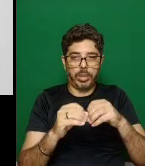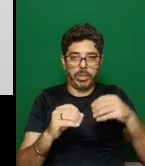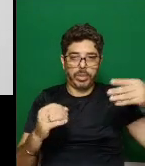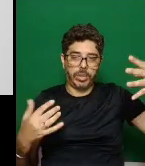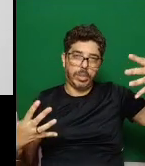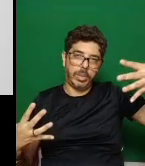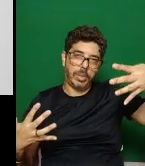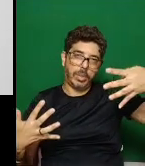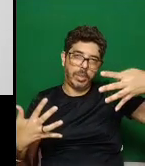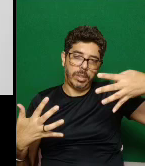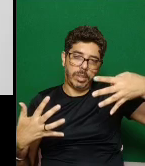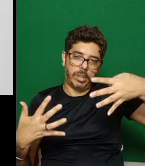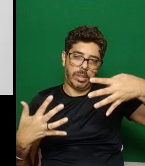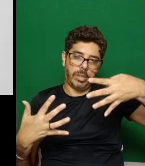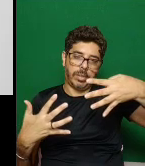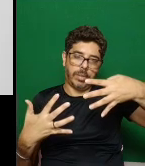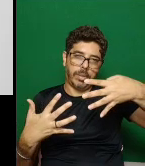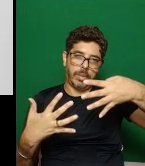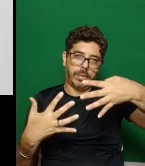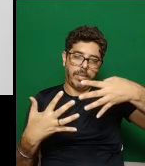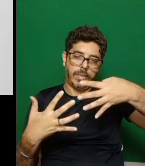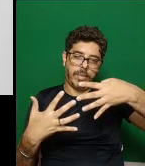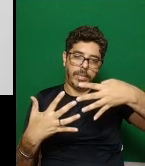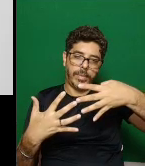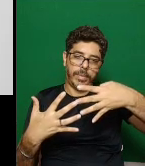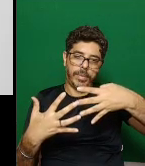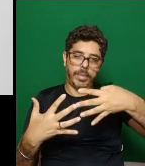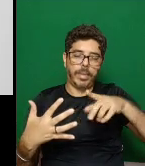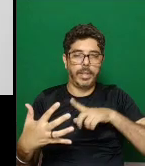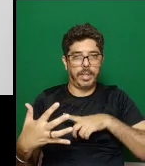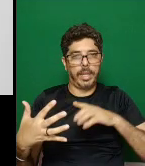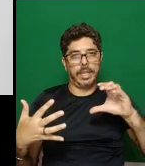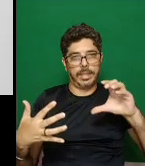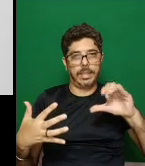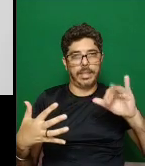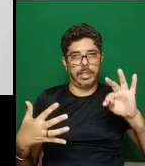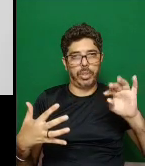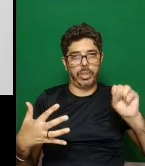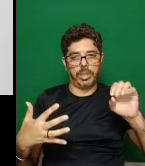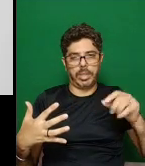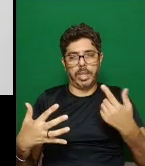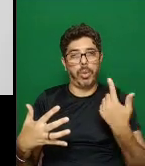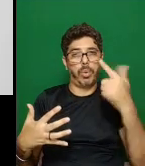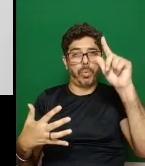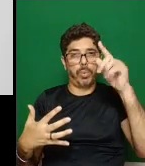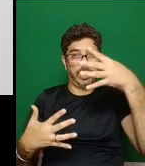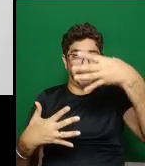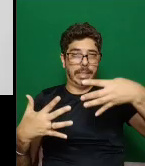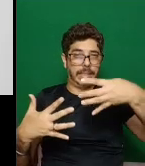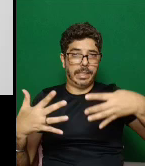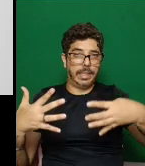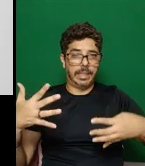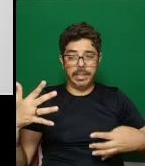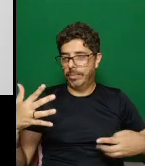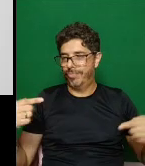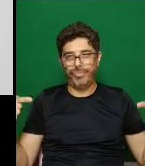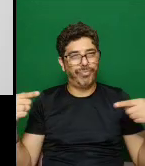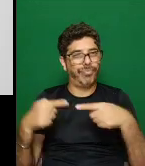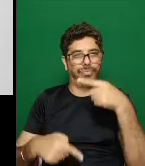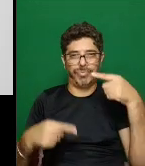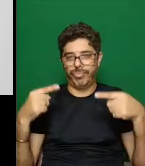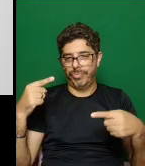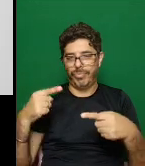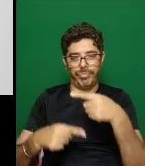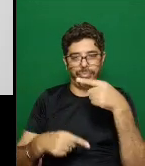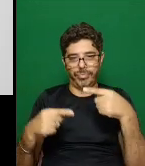ser atraído eletrostaticamente por ela será uma citosina. Nenhuma das outras três bases pode chegar perto bastante